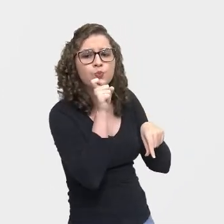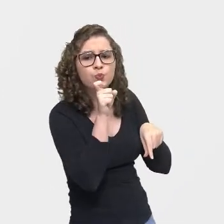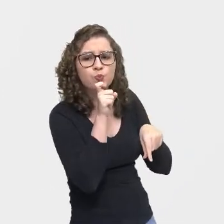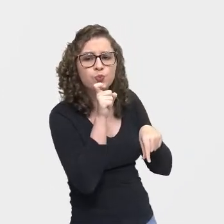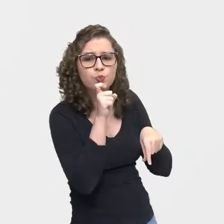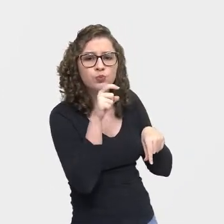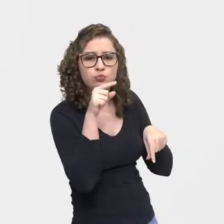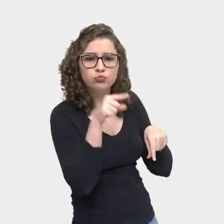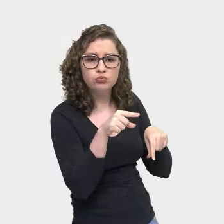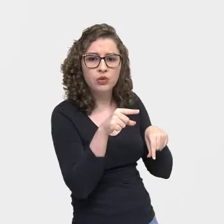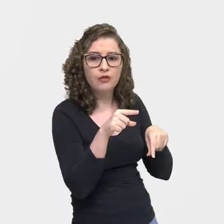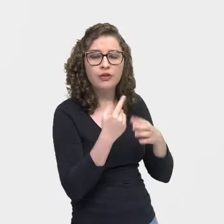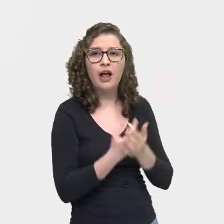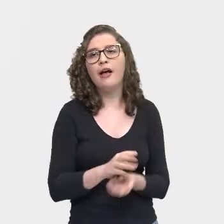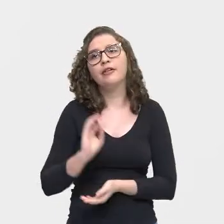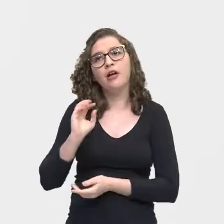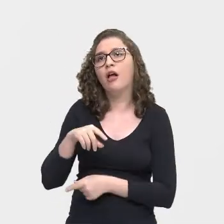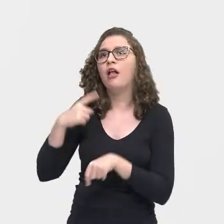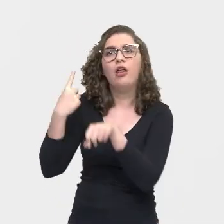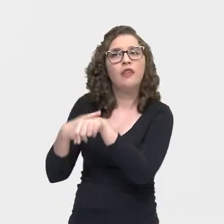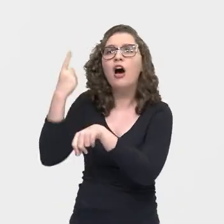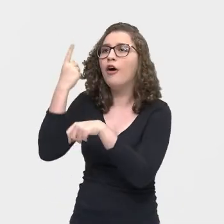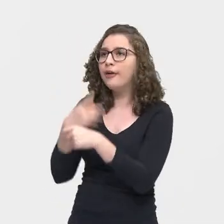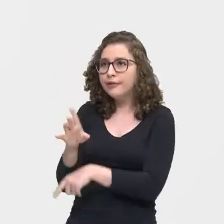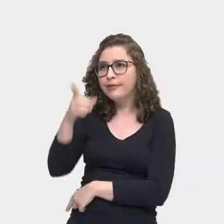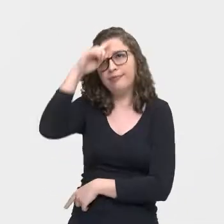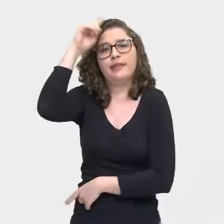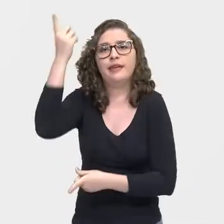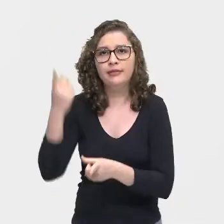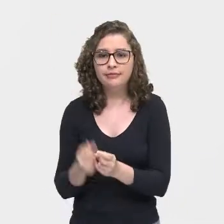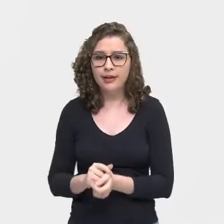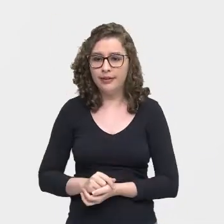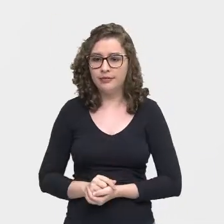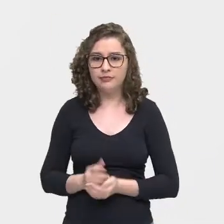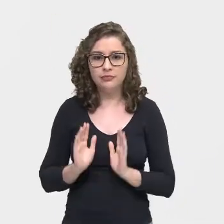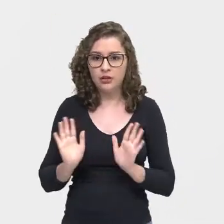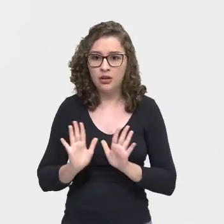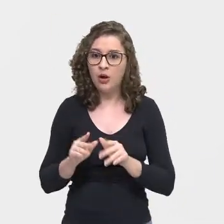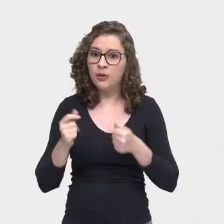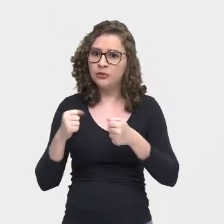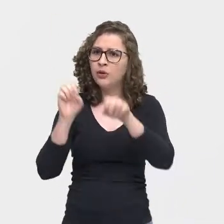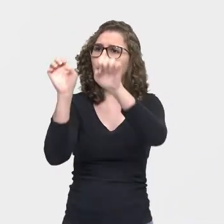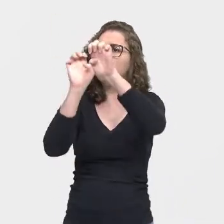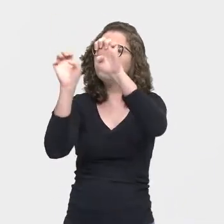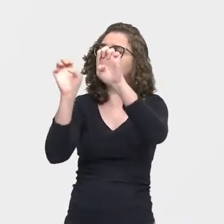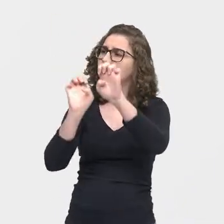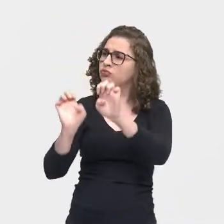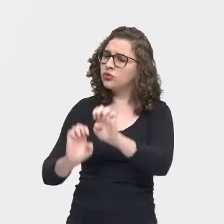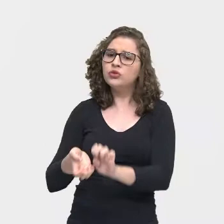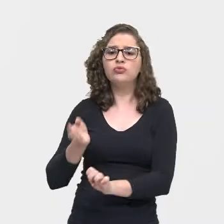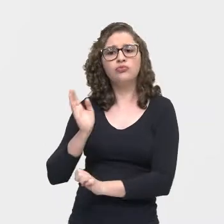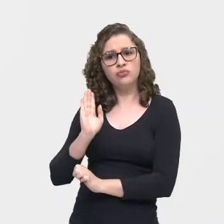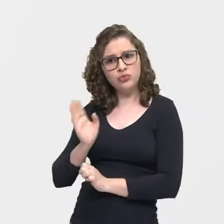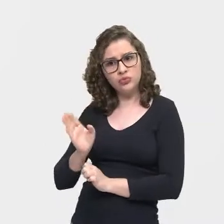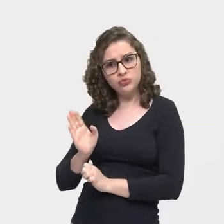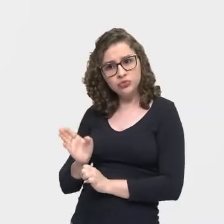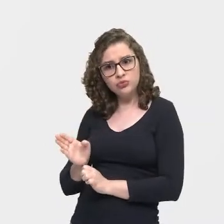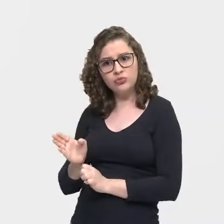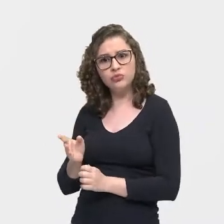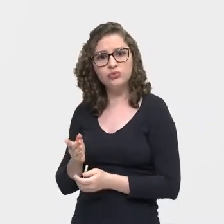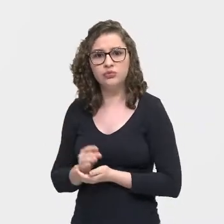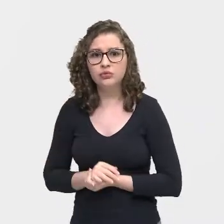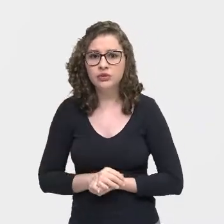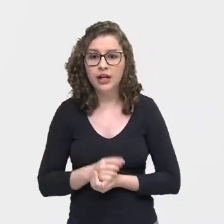não foi, assim, criada do nada, tá? Existe todo um esquema, né, que eu vou apresentar daqui a pouquinho para